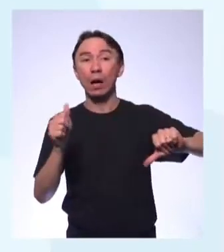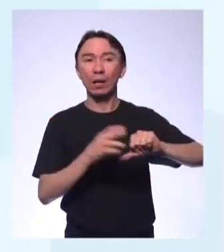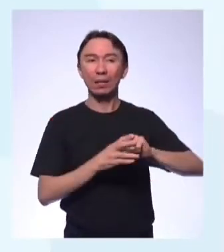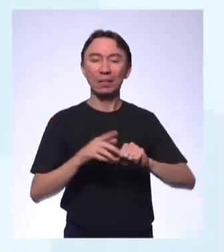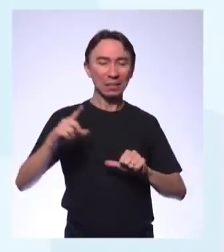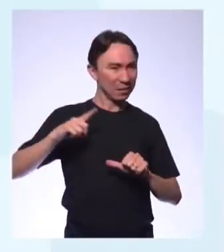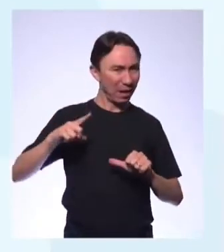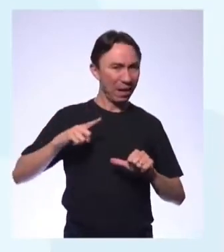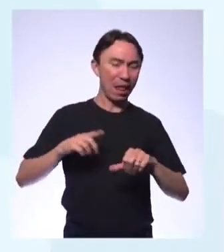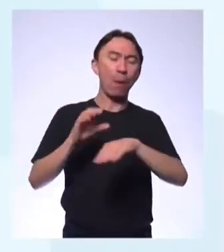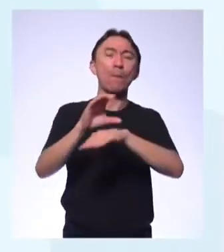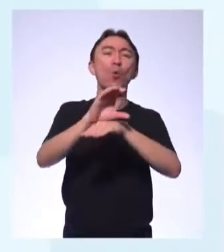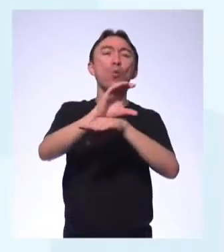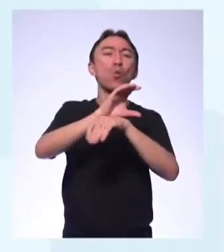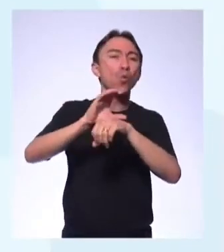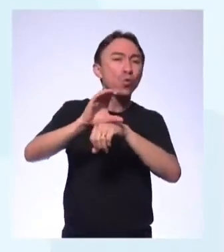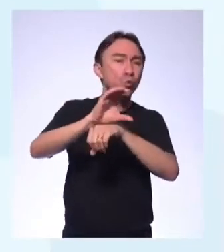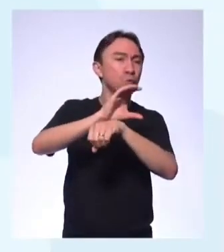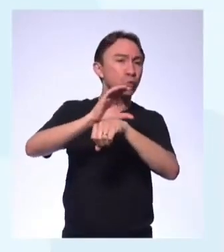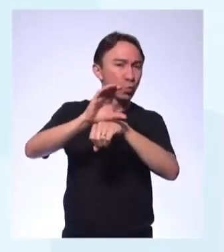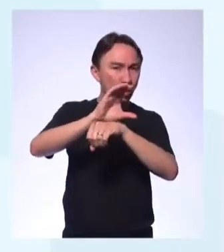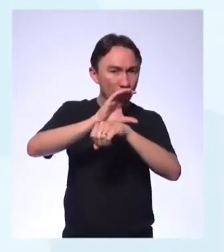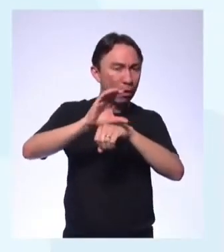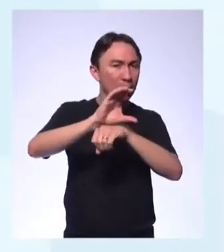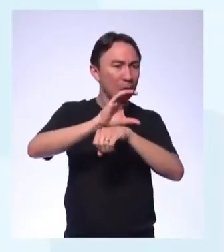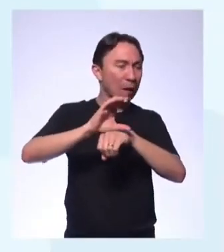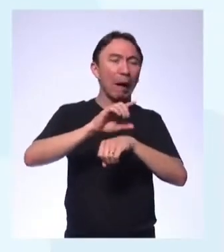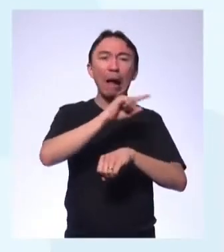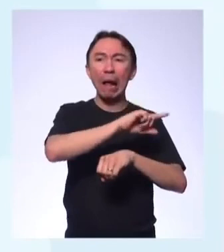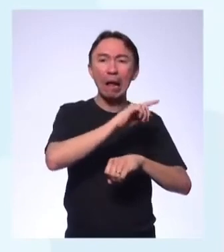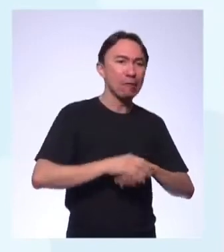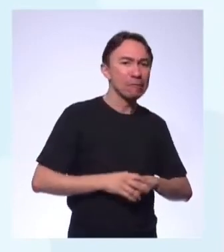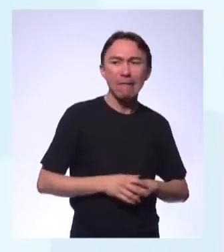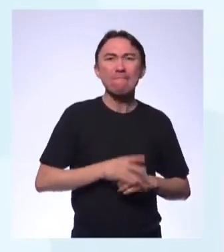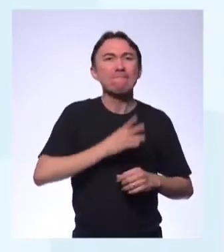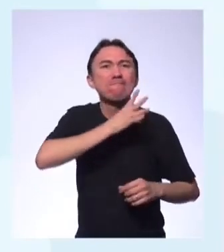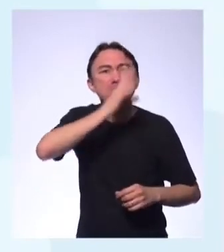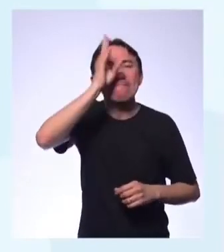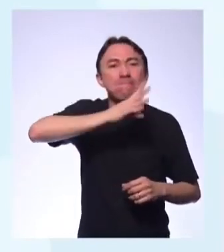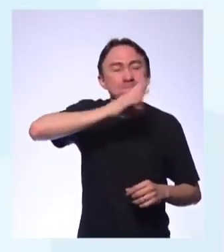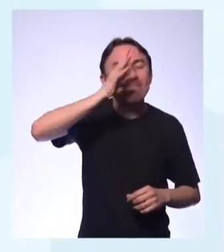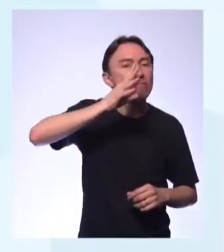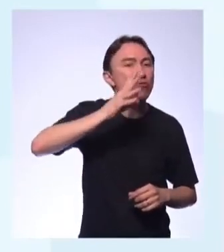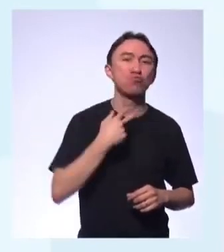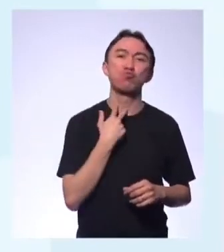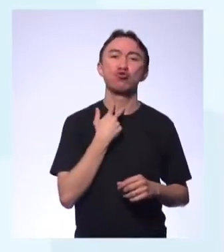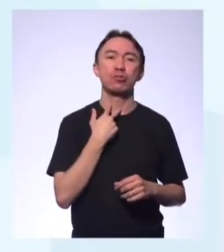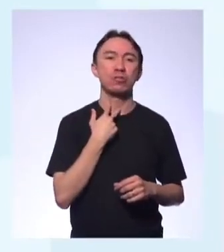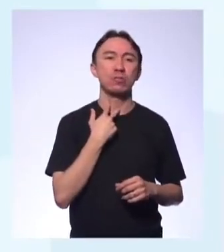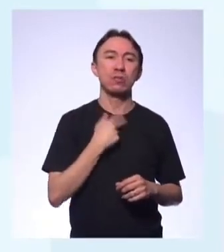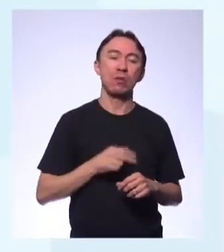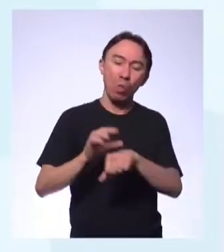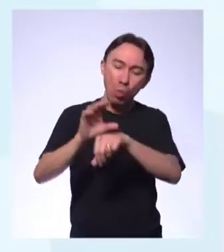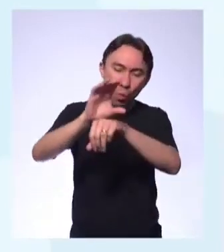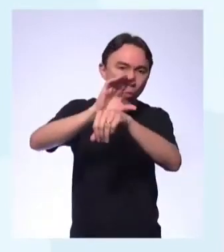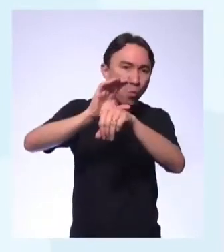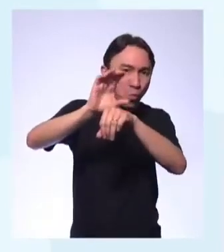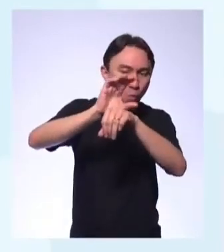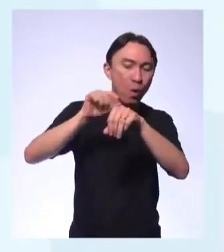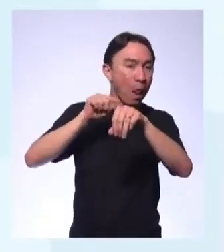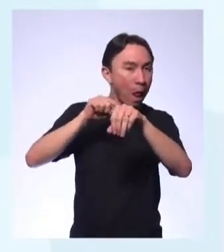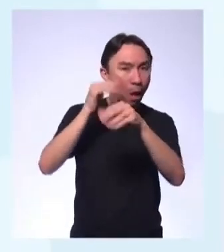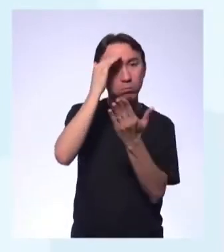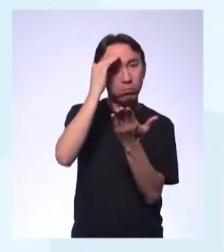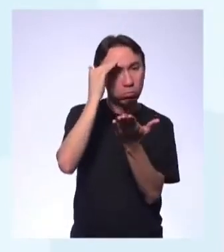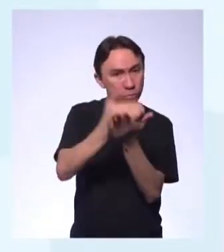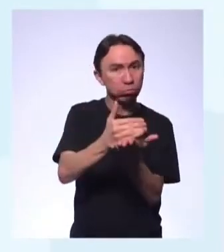uma Constituição, ele não pode fazer nada que esteja fora, né? Ele está regulado pela Constituição. E um também dos